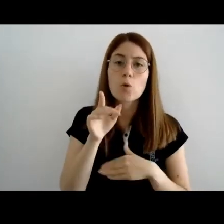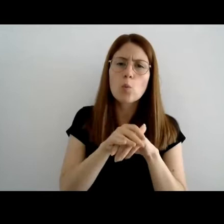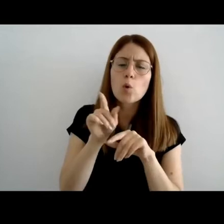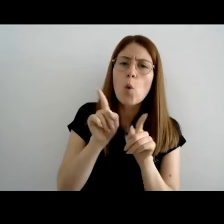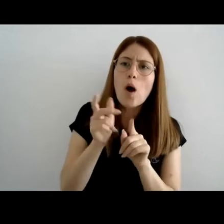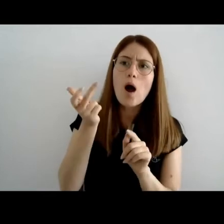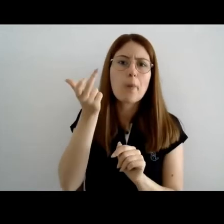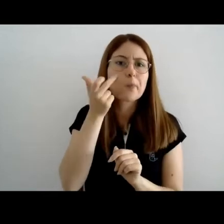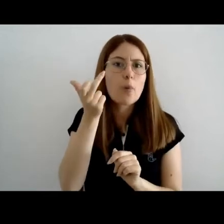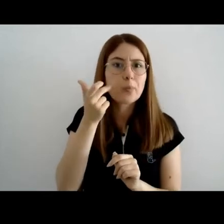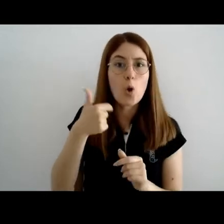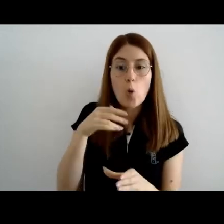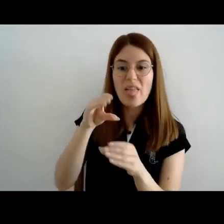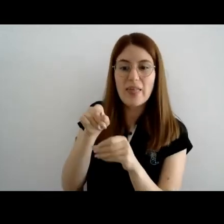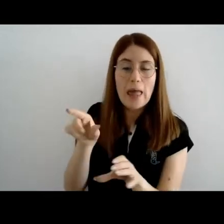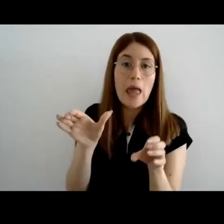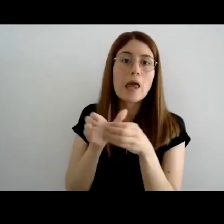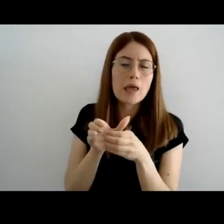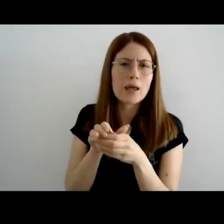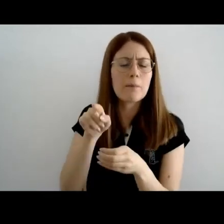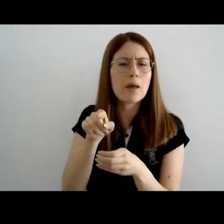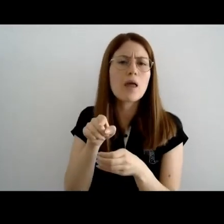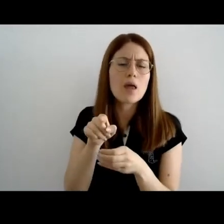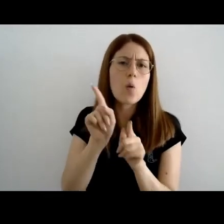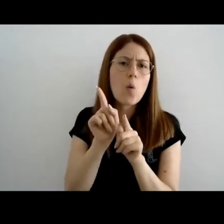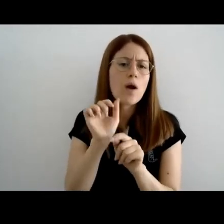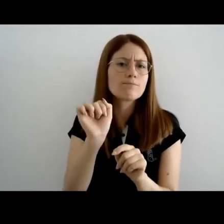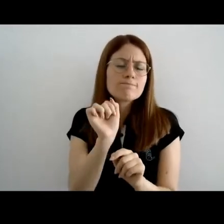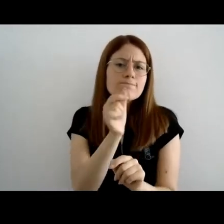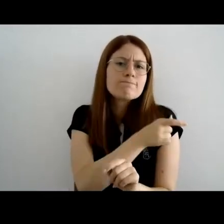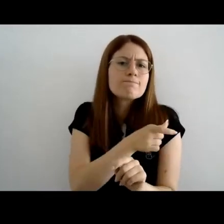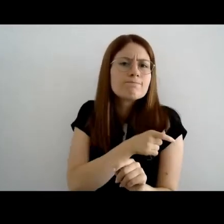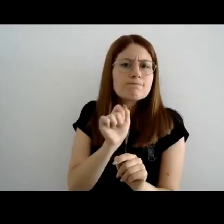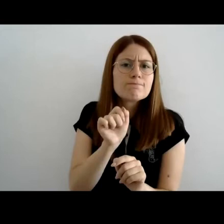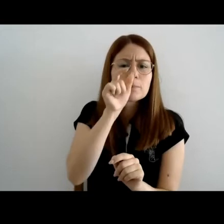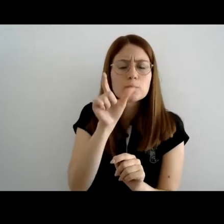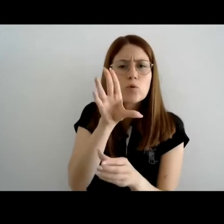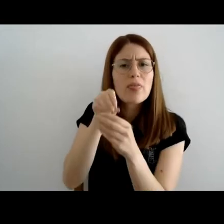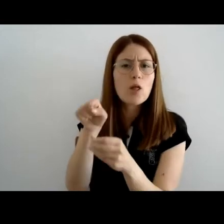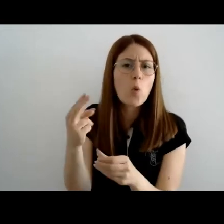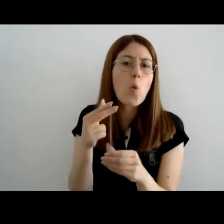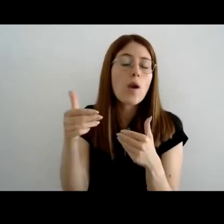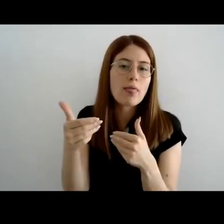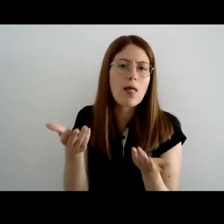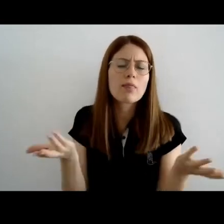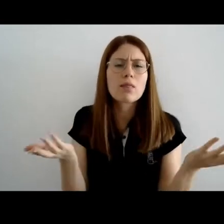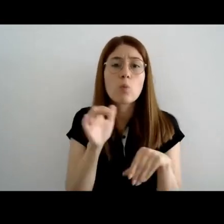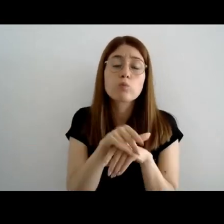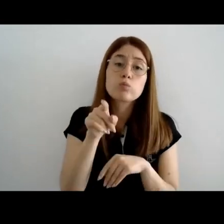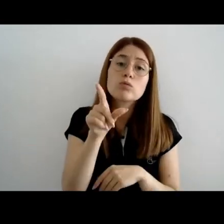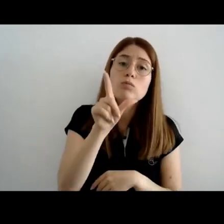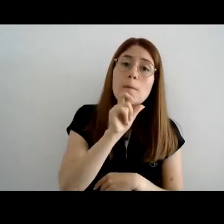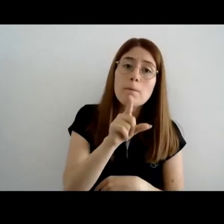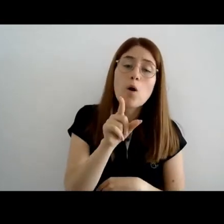prestígio de pertencer à equipa torna-se um desígnio da identidade daqueles que fazem parte da unidade. E, por causa disso, eles podem